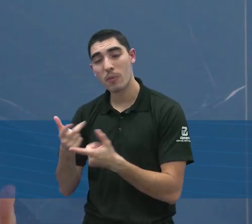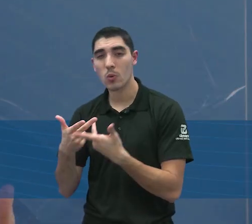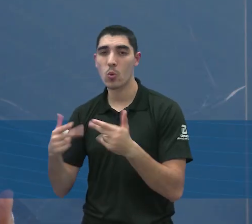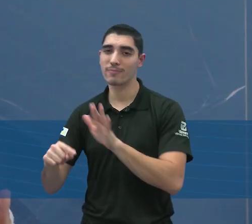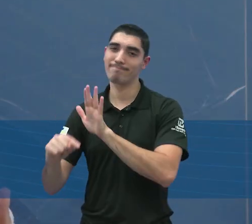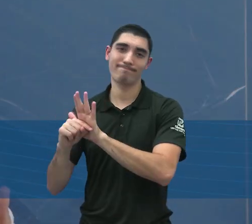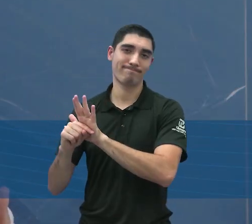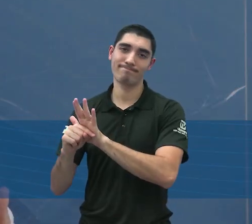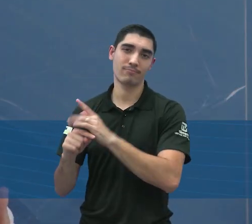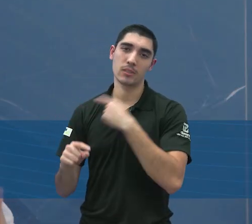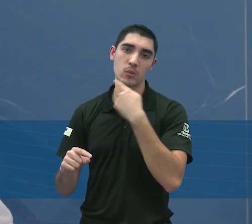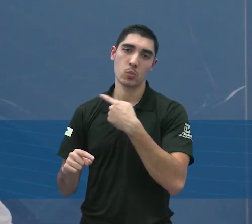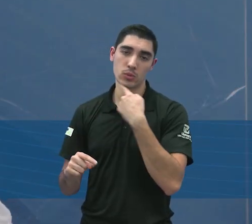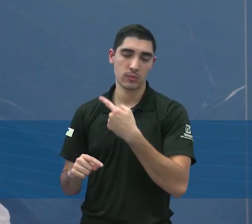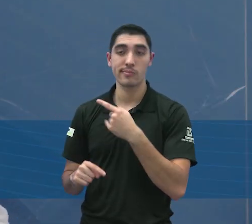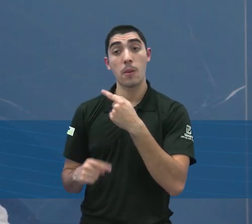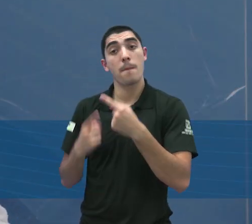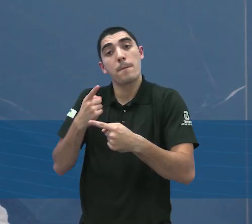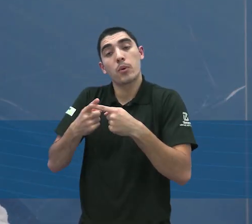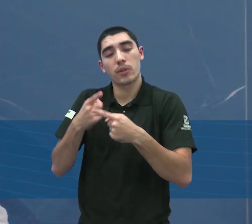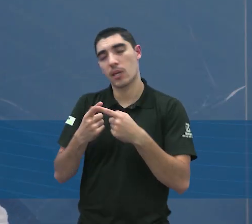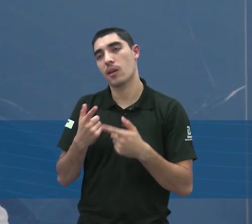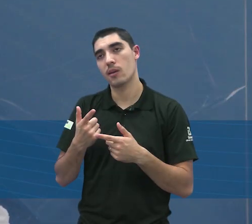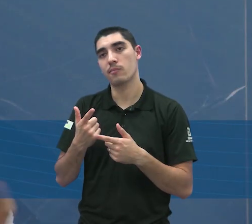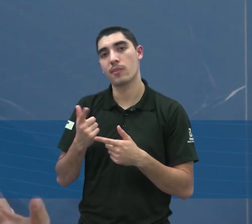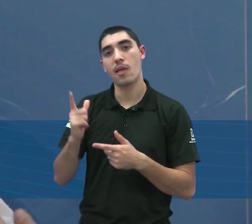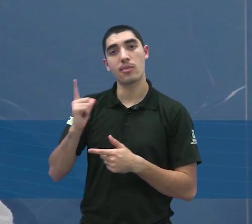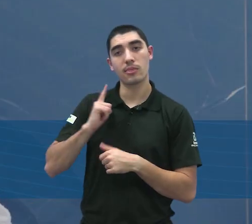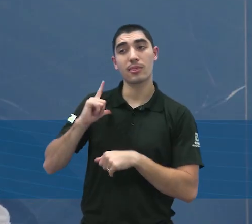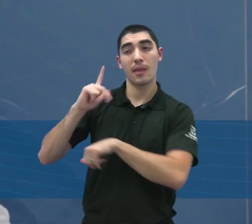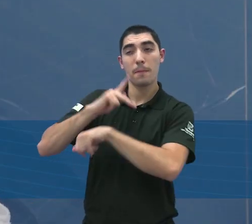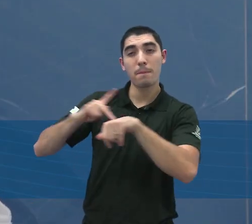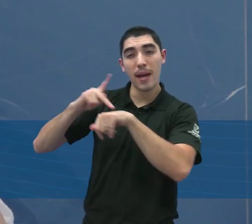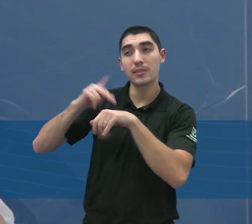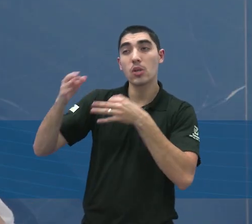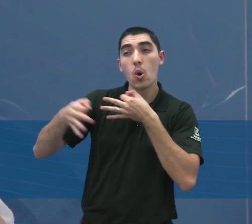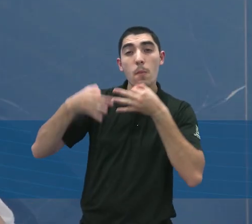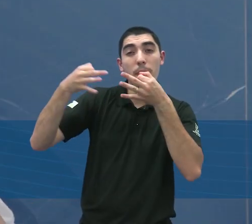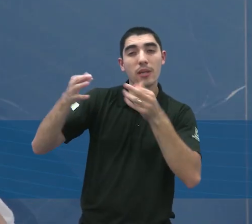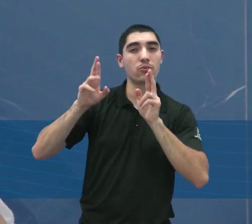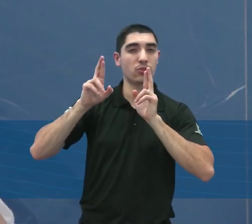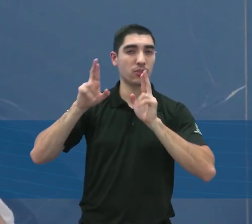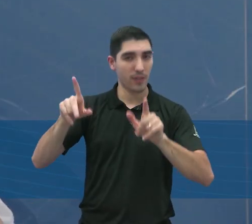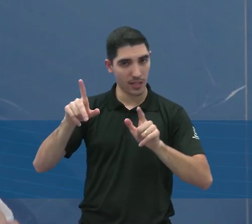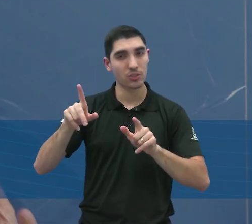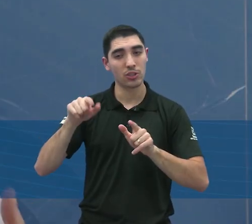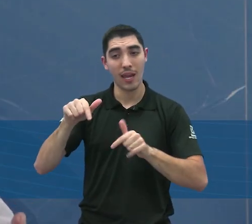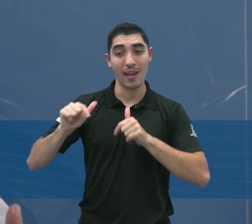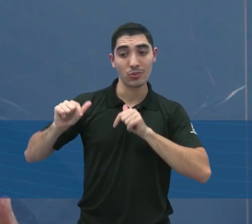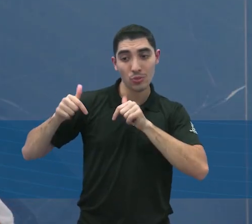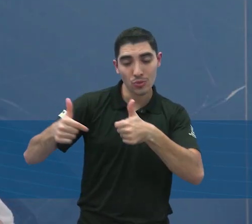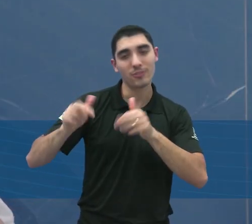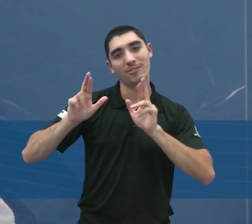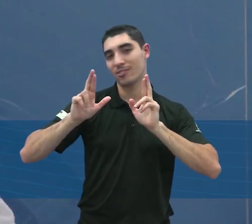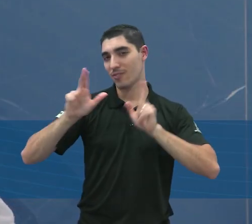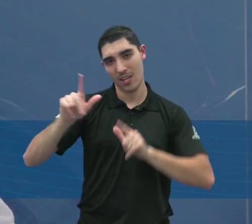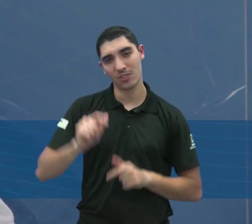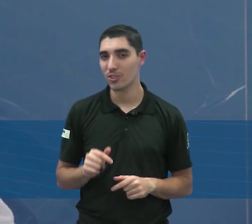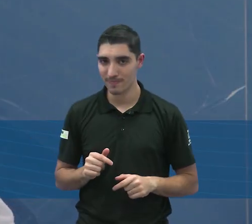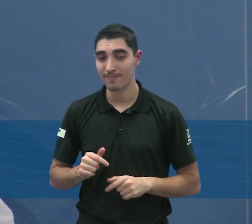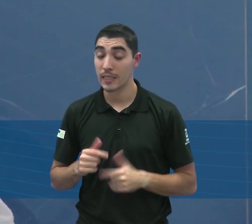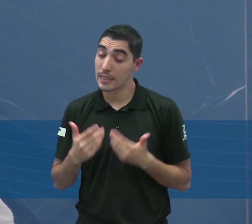estamos falando de países que pensam diferente, que atuam de forma diferenciada e nem sempre, não é?